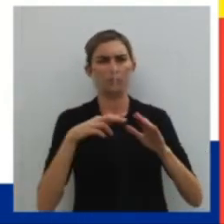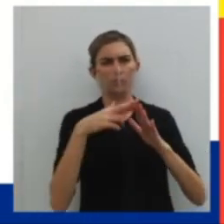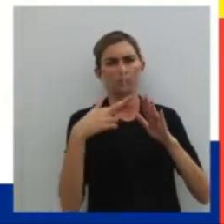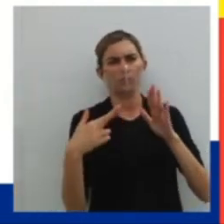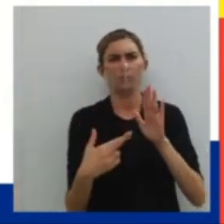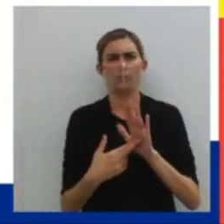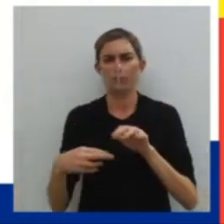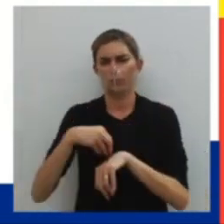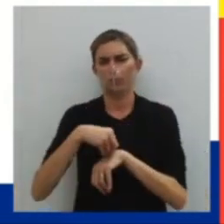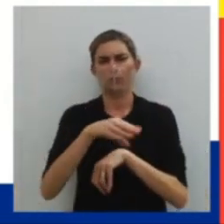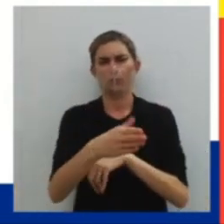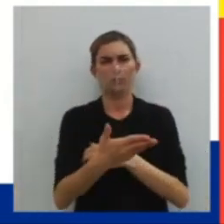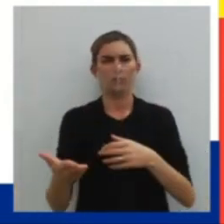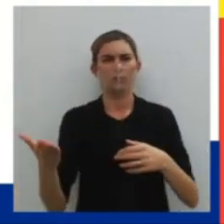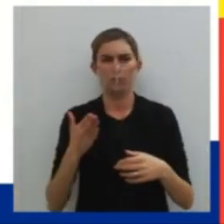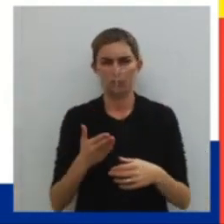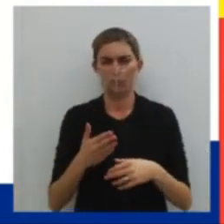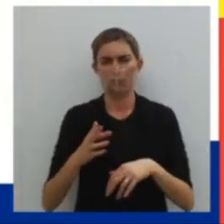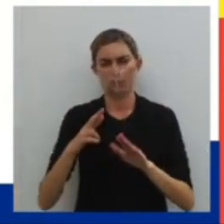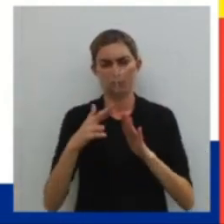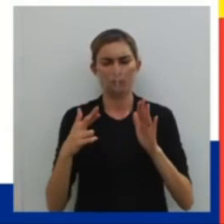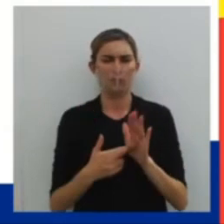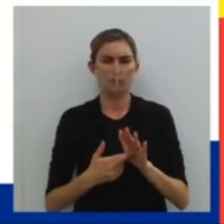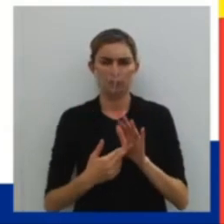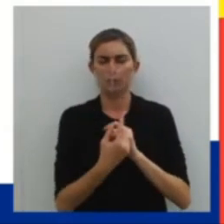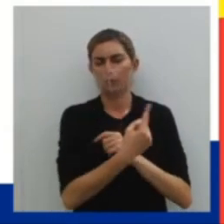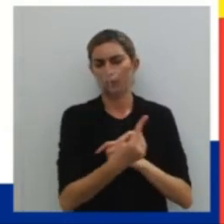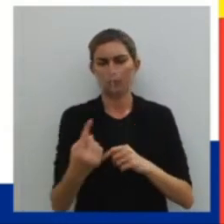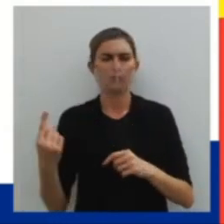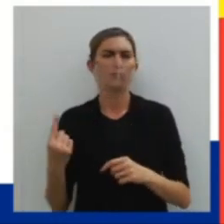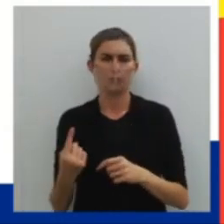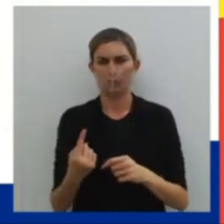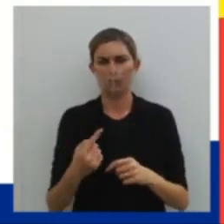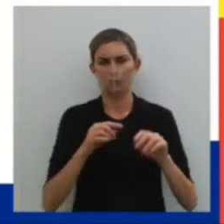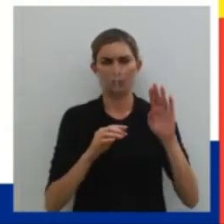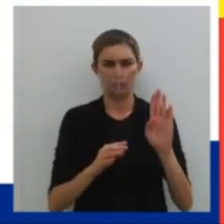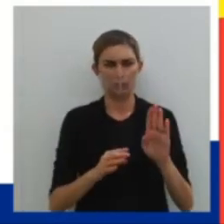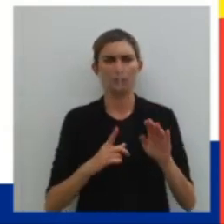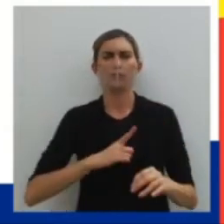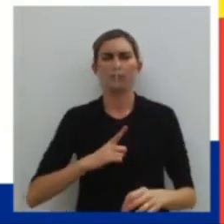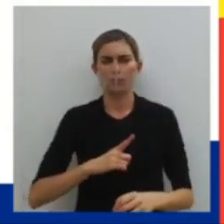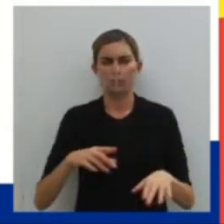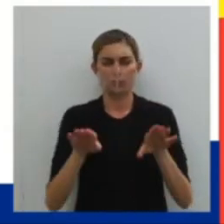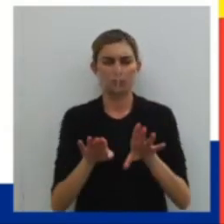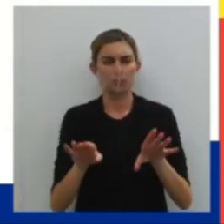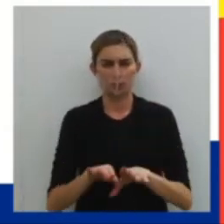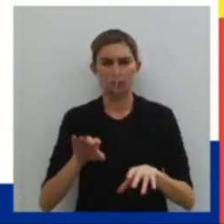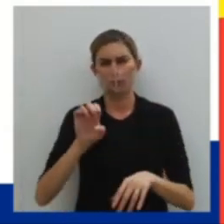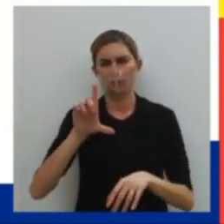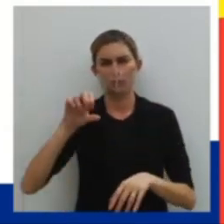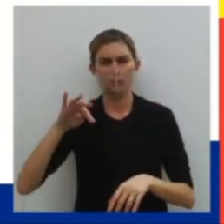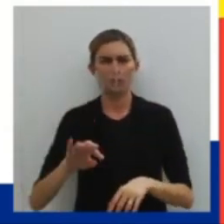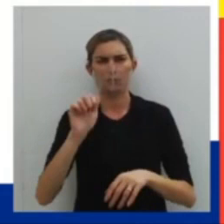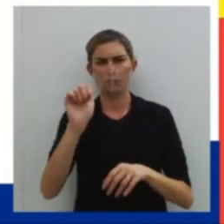foi colocada aqui. A regra é que cada elemento de B tem que ser igual ao elemento de